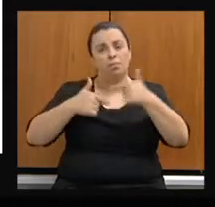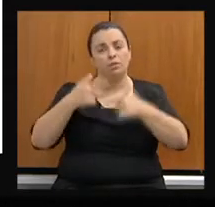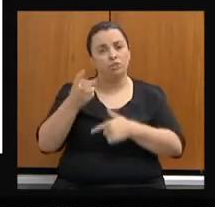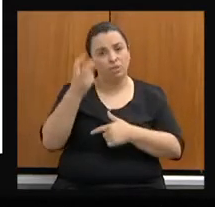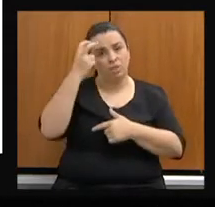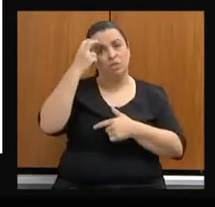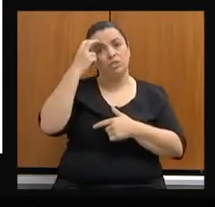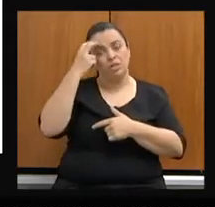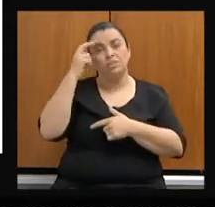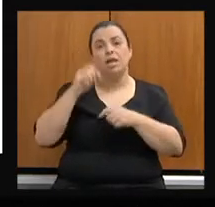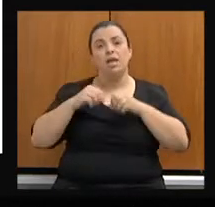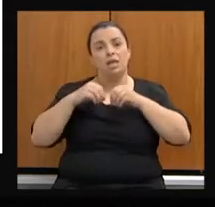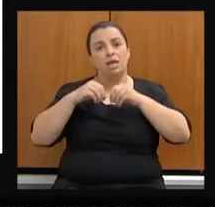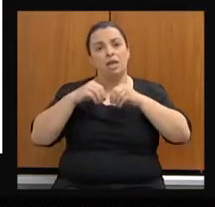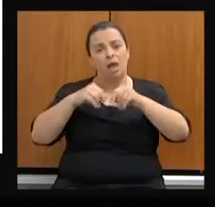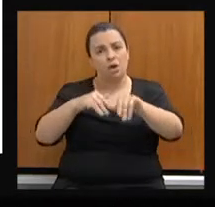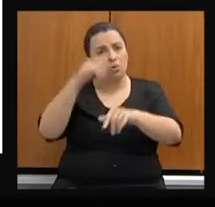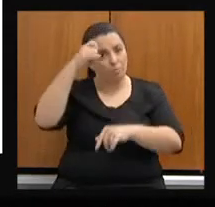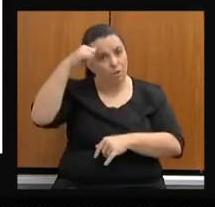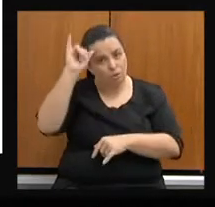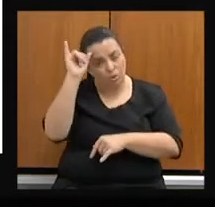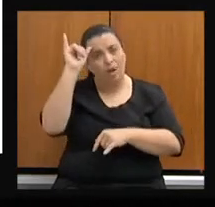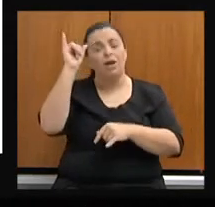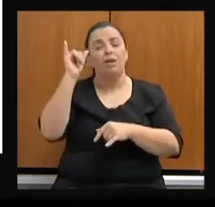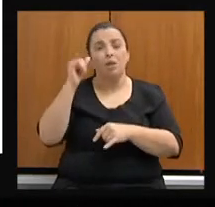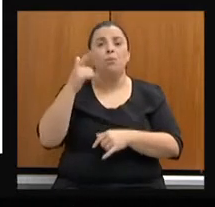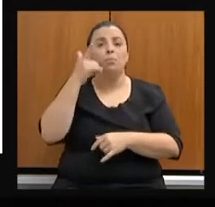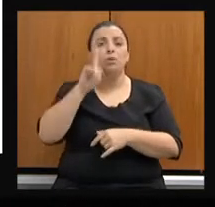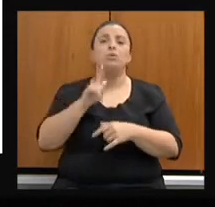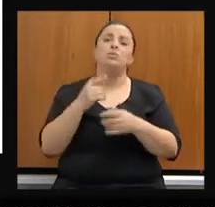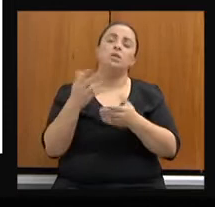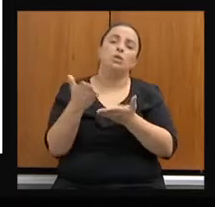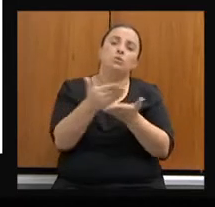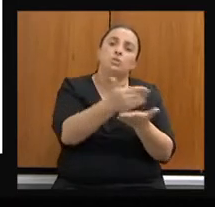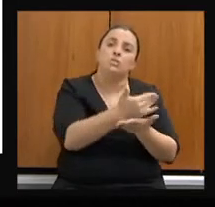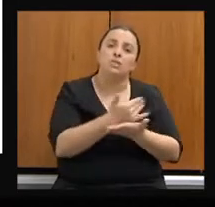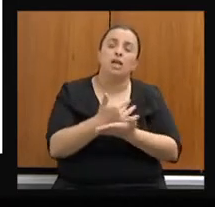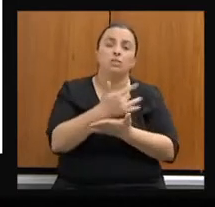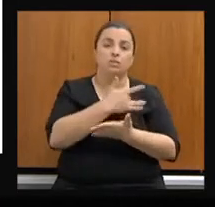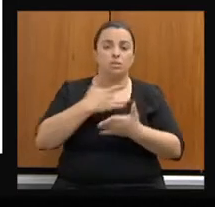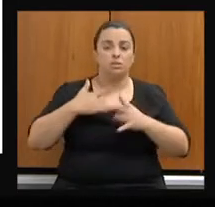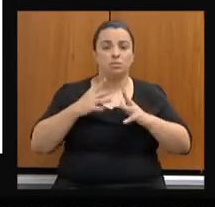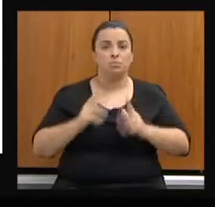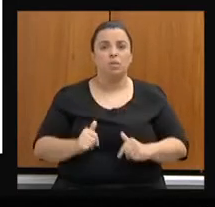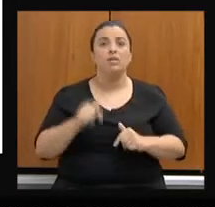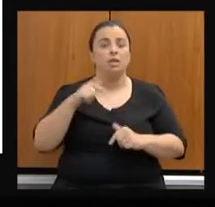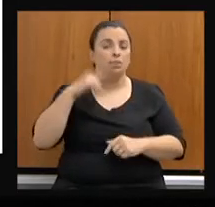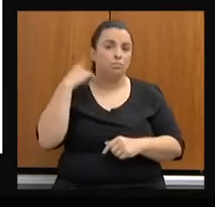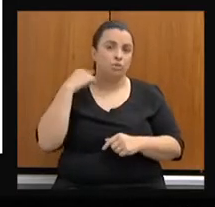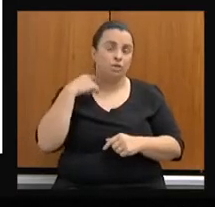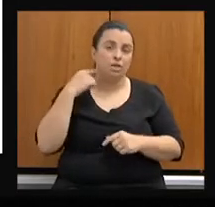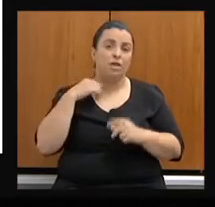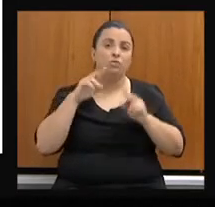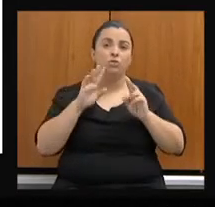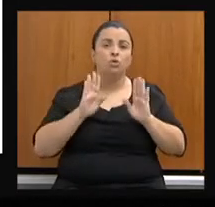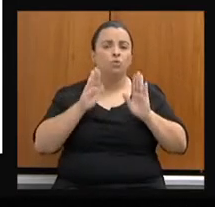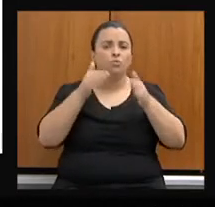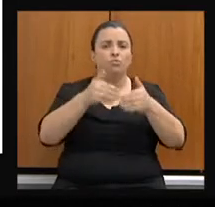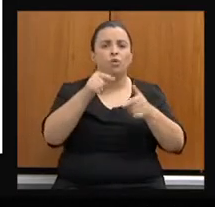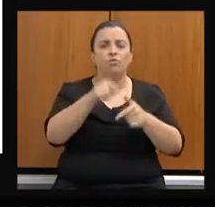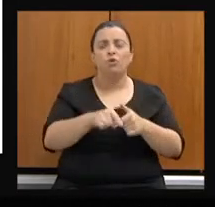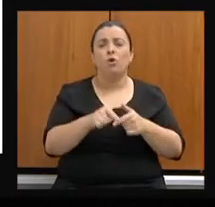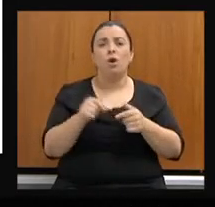responsável para analisar os dados fitossanitário em Minas Gerais com vistas a direcionar ações